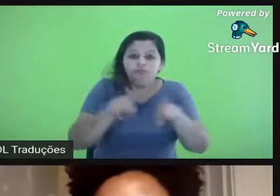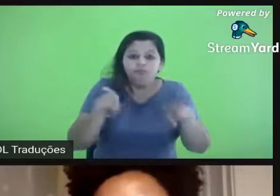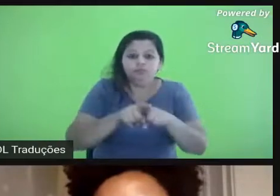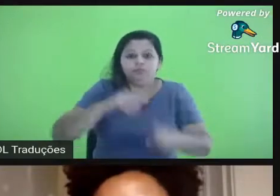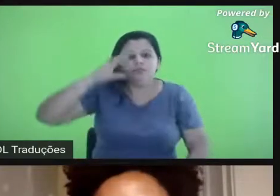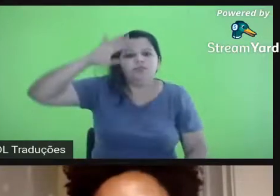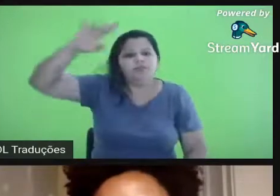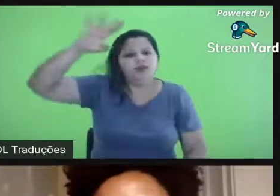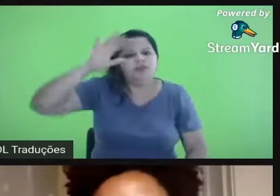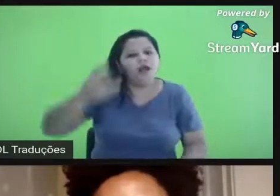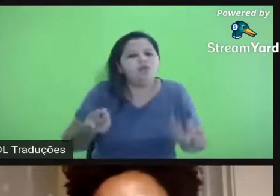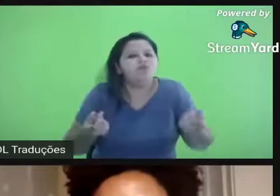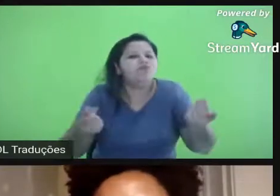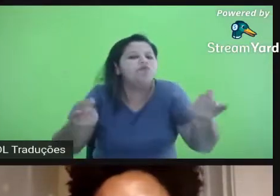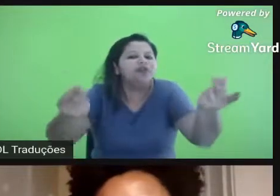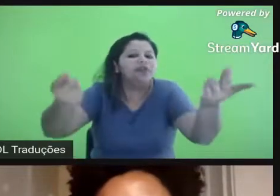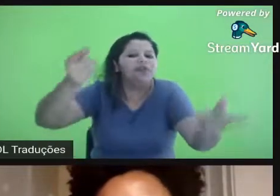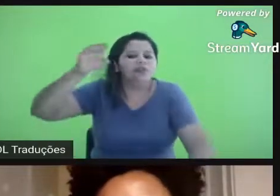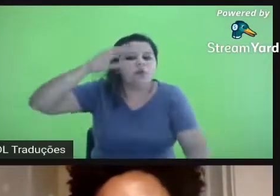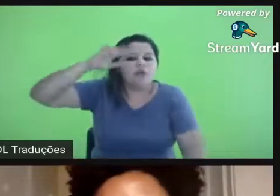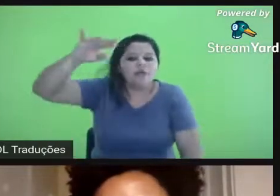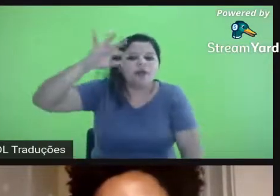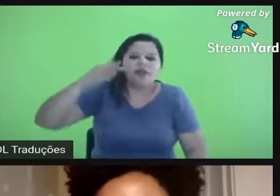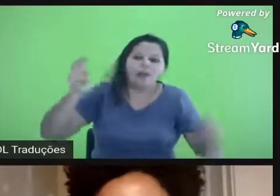imaginar as possibilidades, imaginar